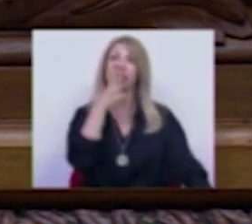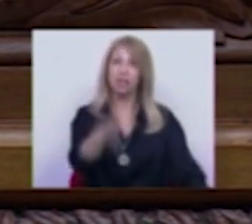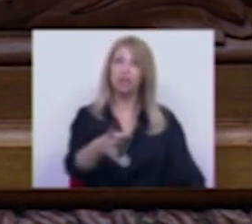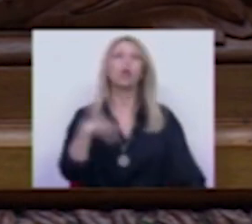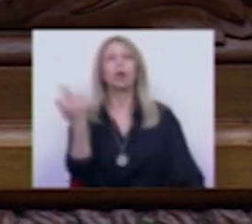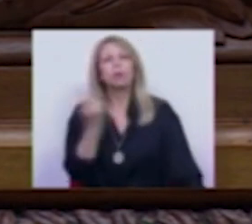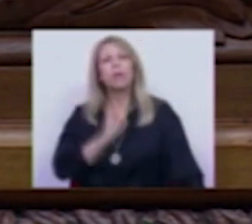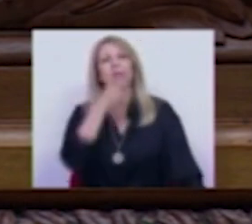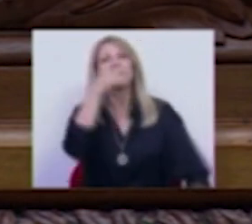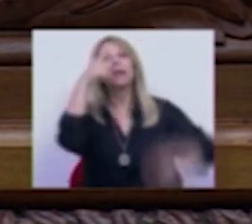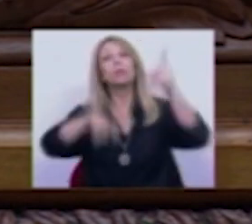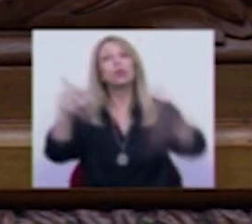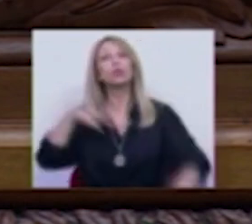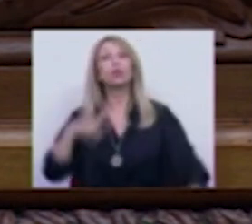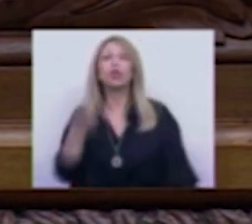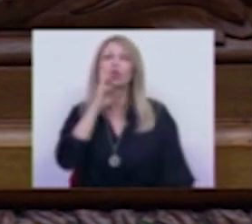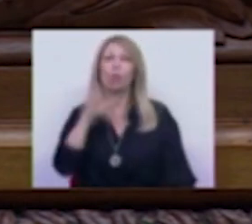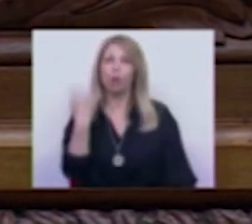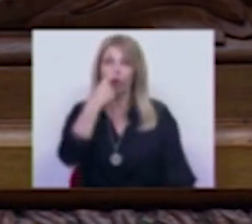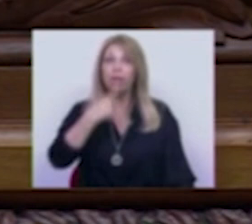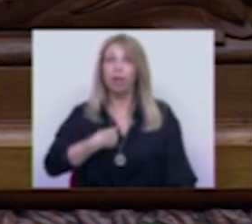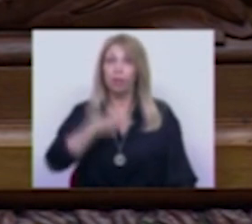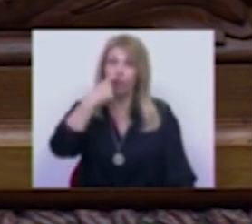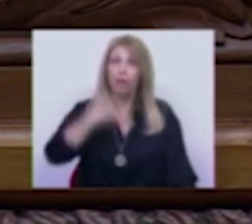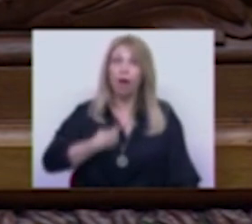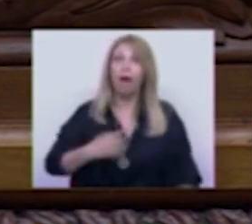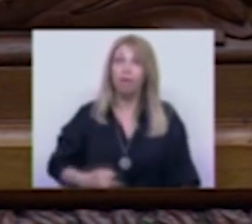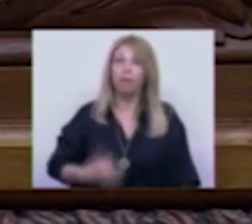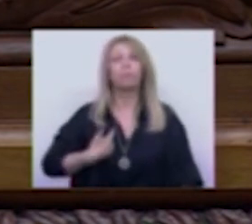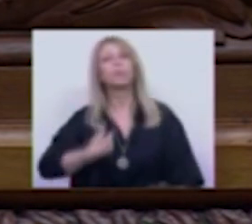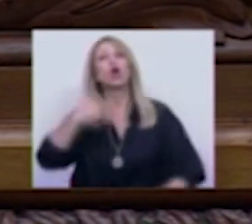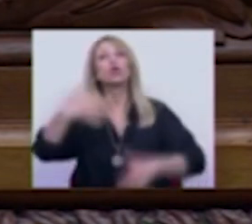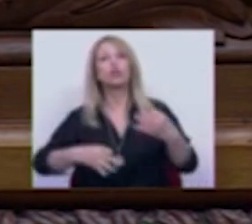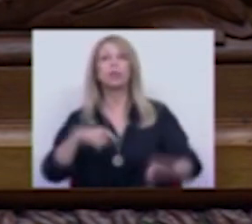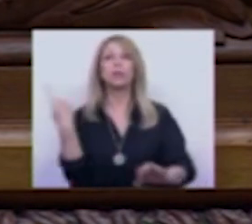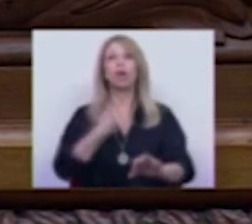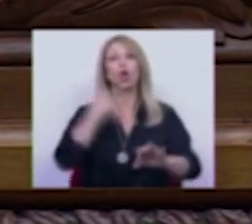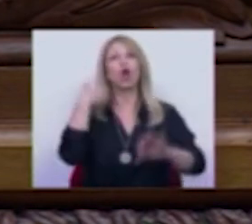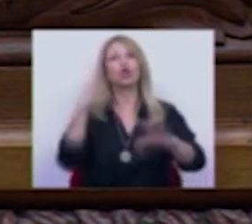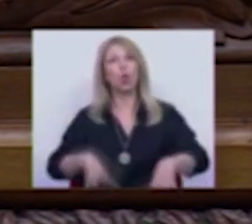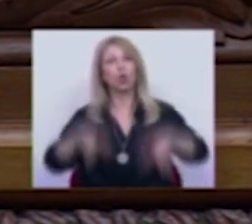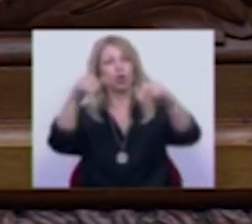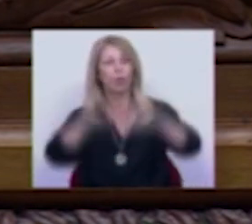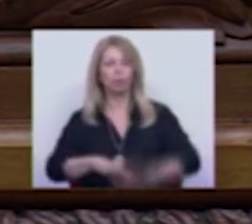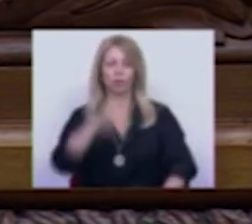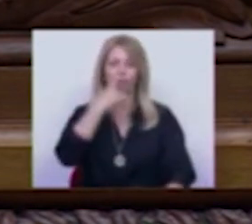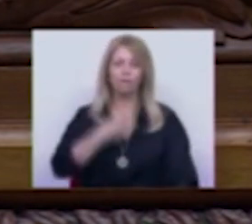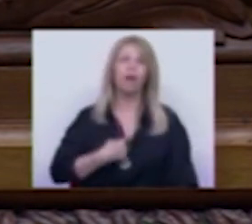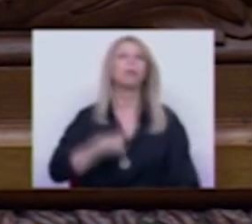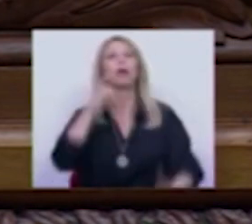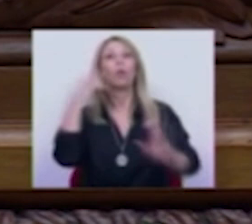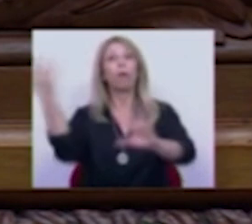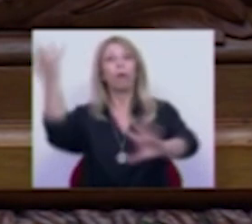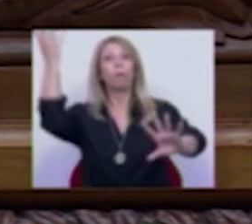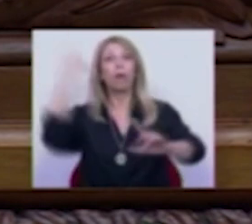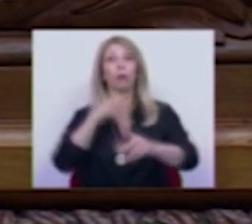falhámos. Porque falhámos. Falhámos na justiça que construímos. Falhámos num império que se dissolveu e que